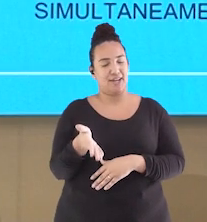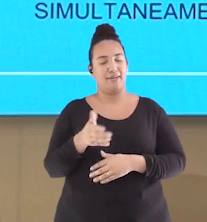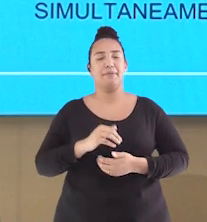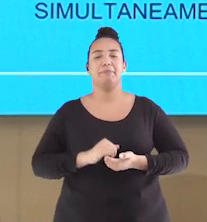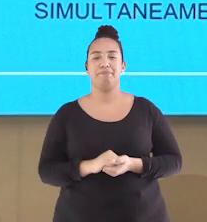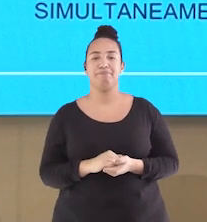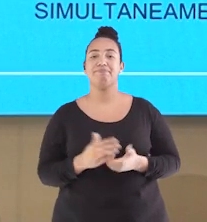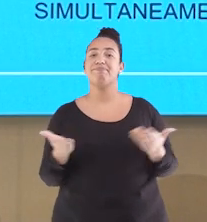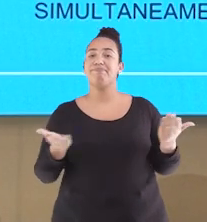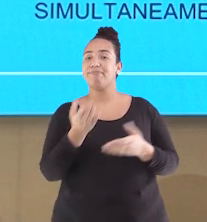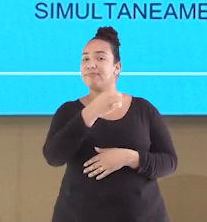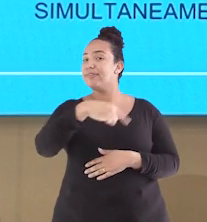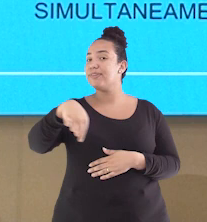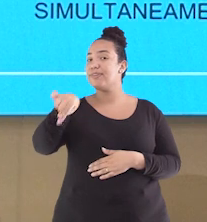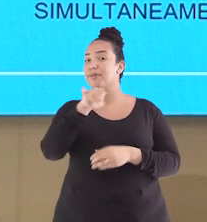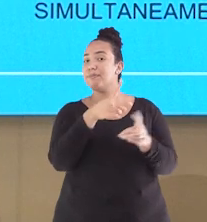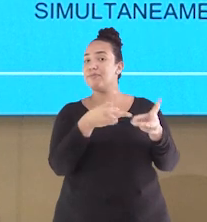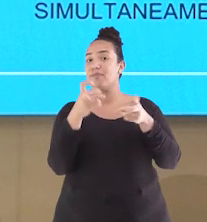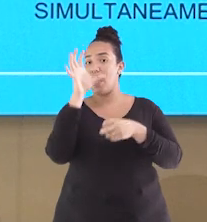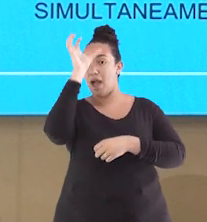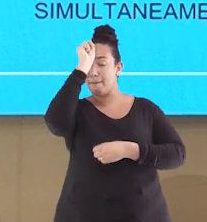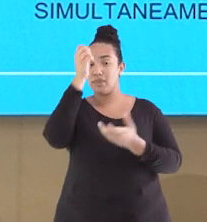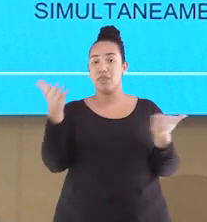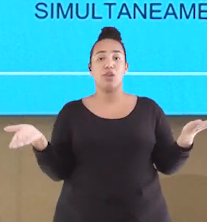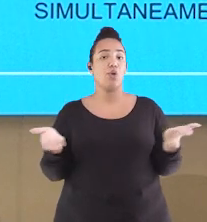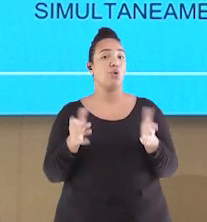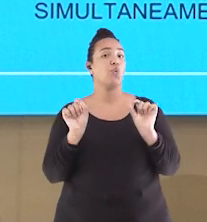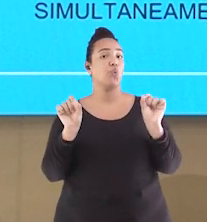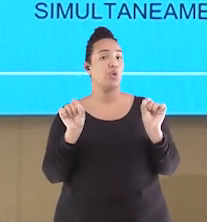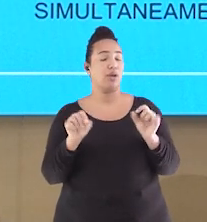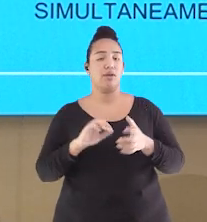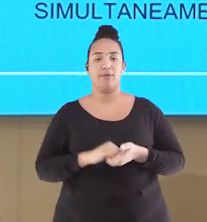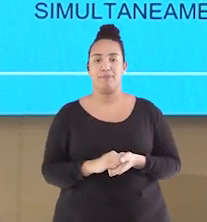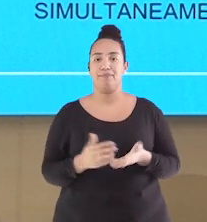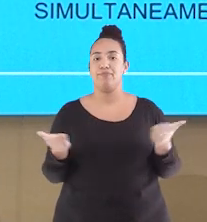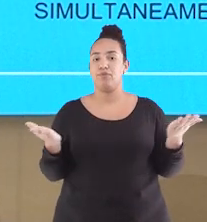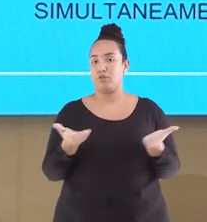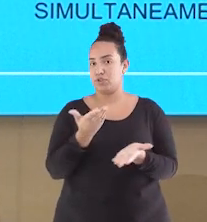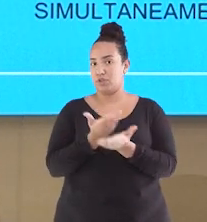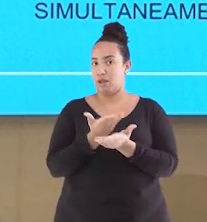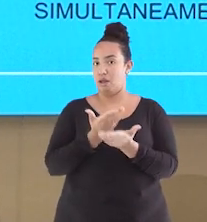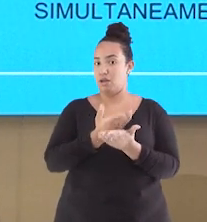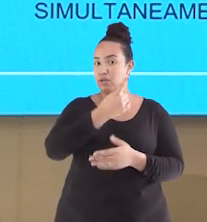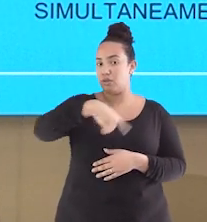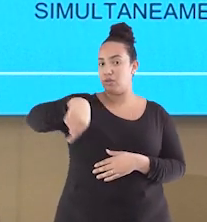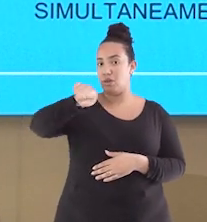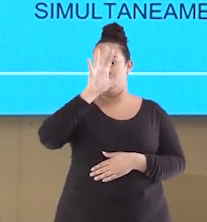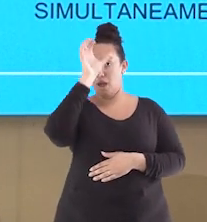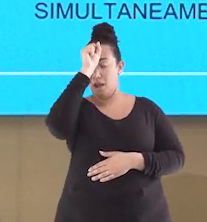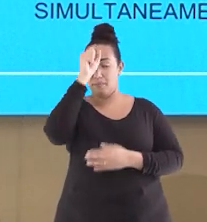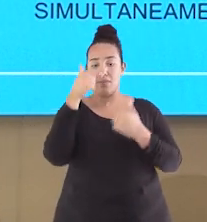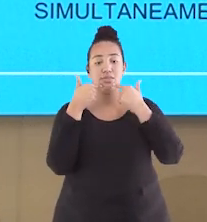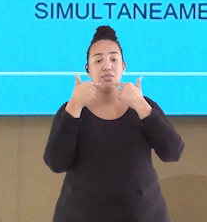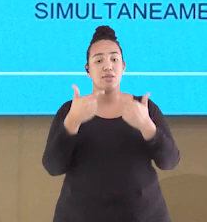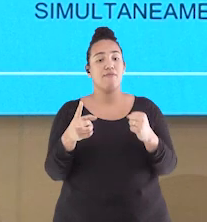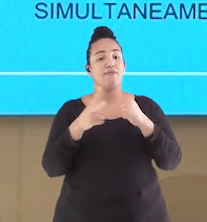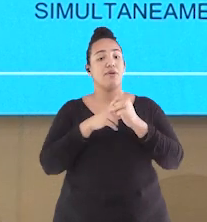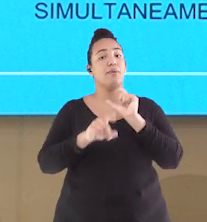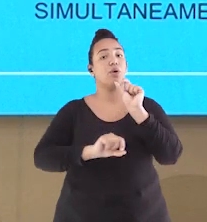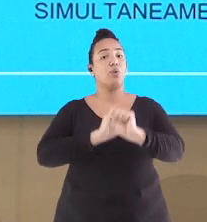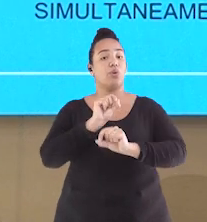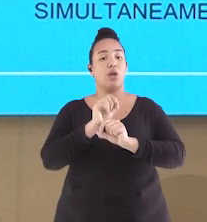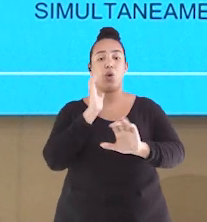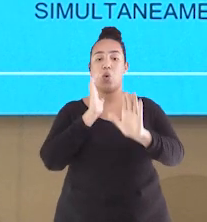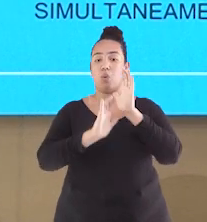fim. Vamos ver o que aprendemos na aula de hoje. Na aula de hoje aprendemos que a linguagem verbal é a